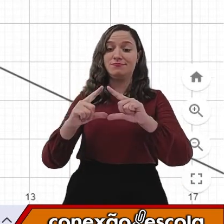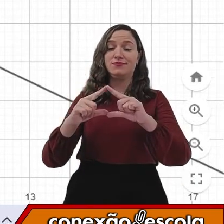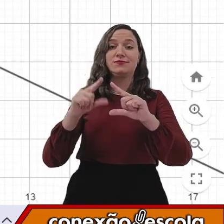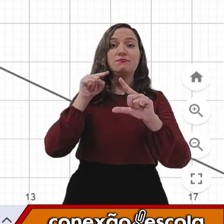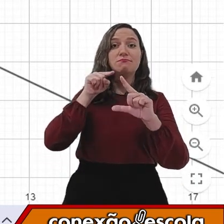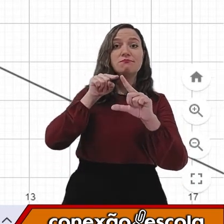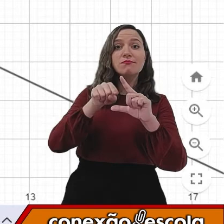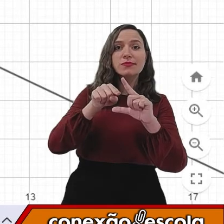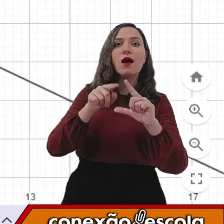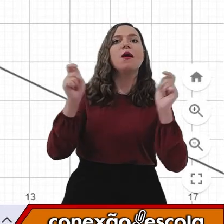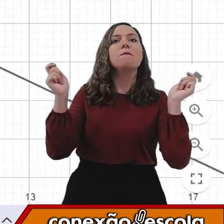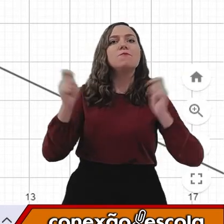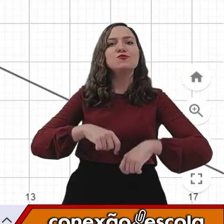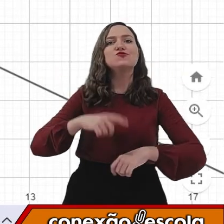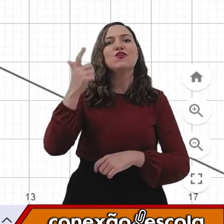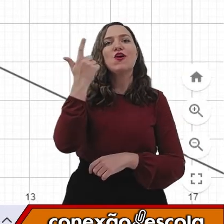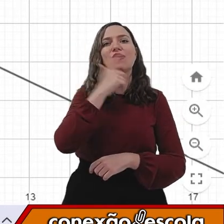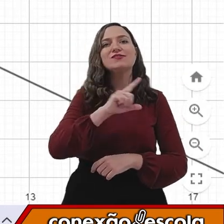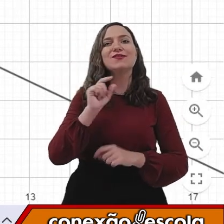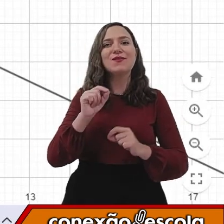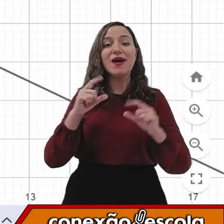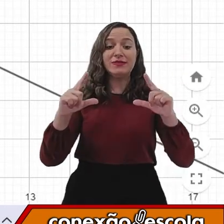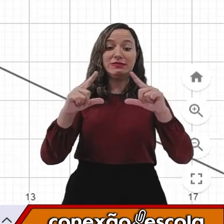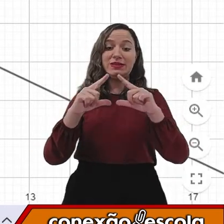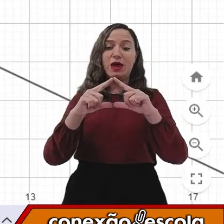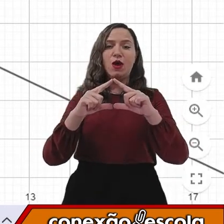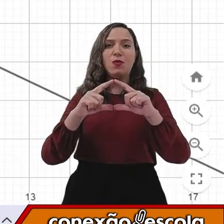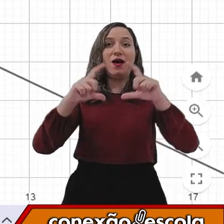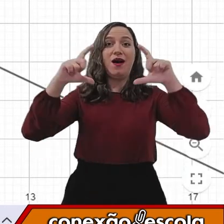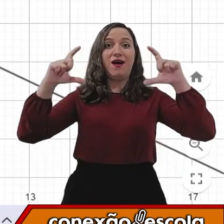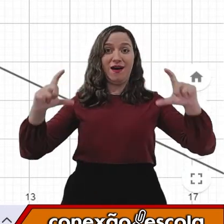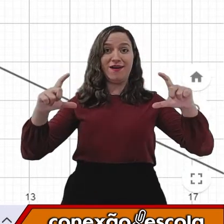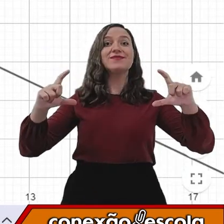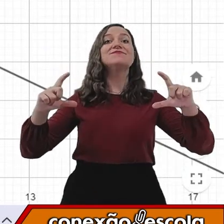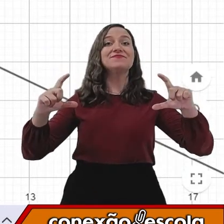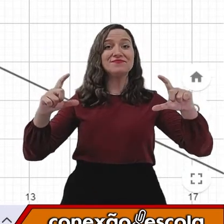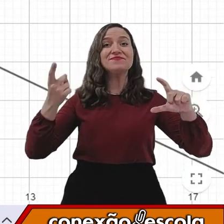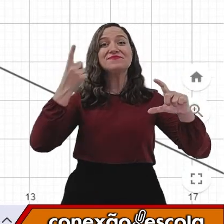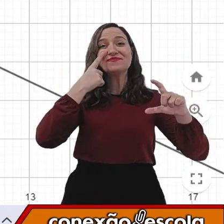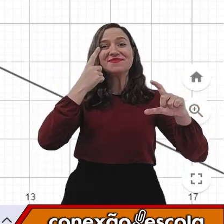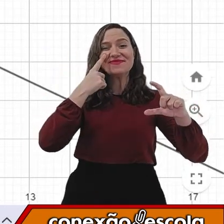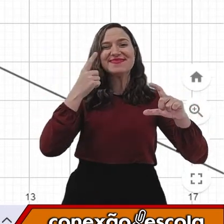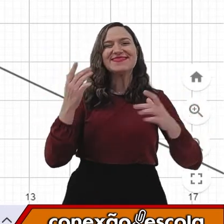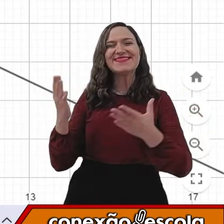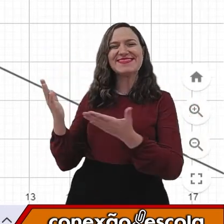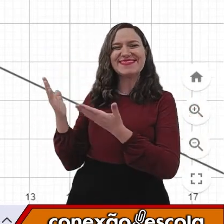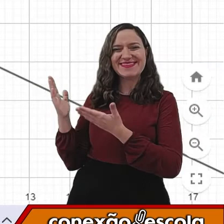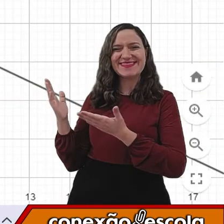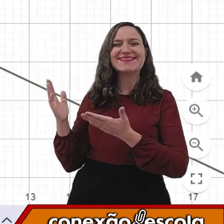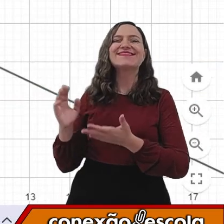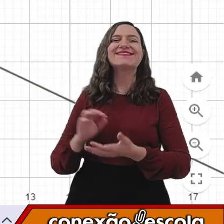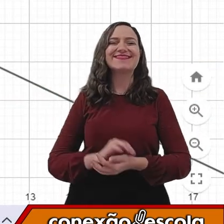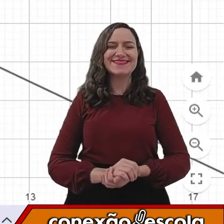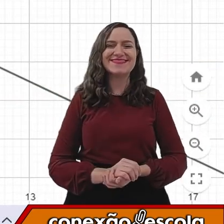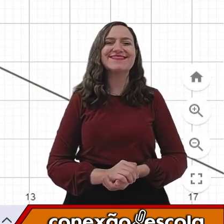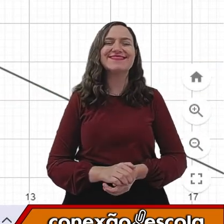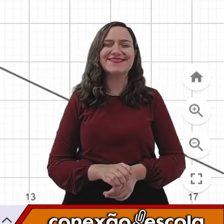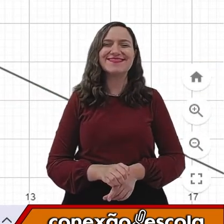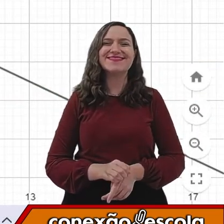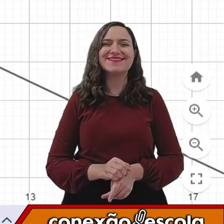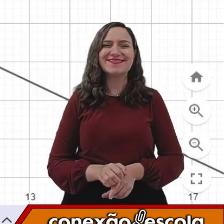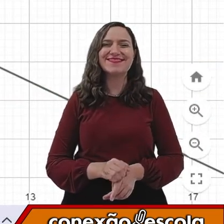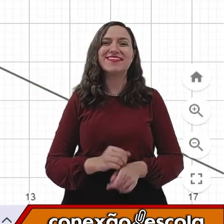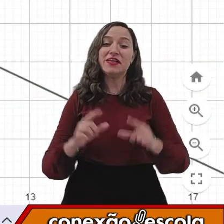ela oportuniza o desenho de uma circunferência circunscrita ao